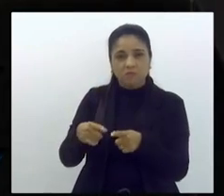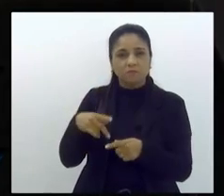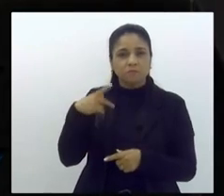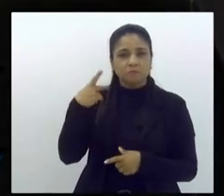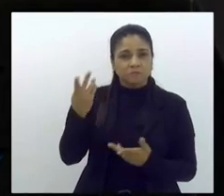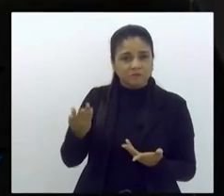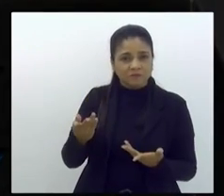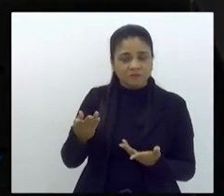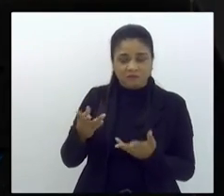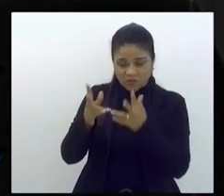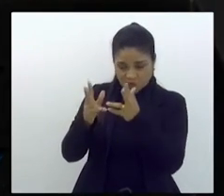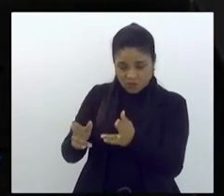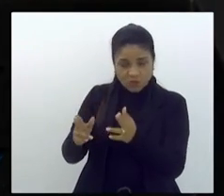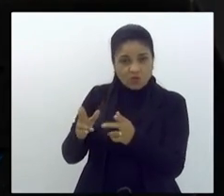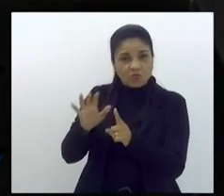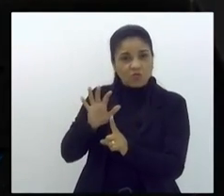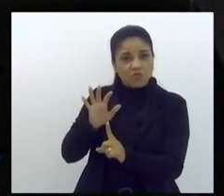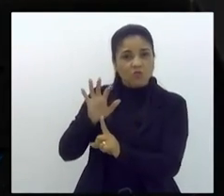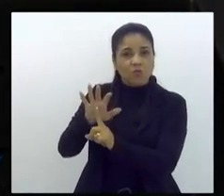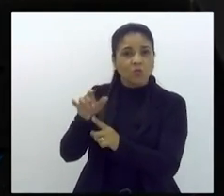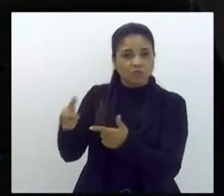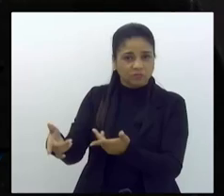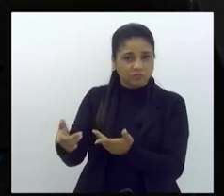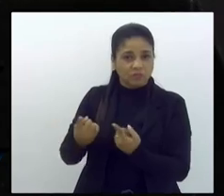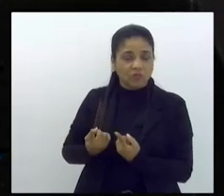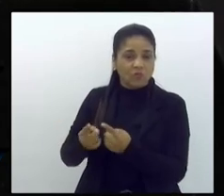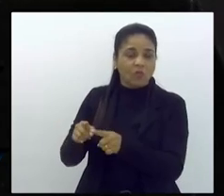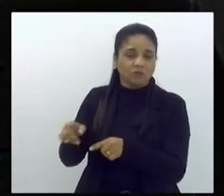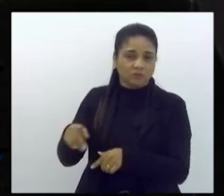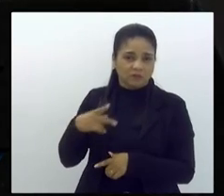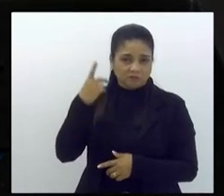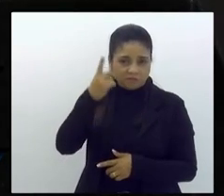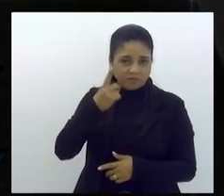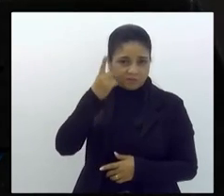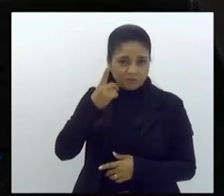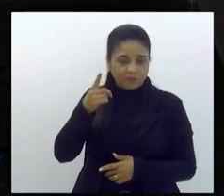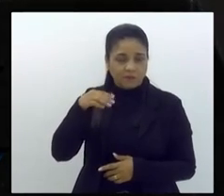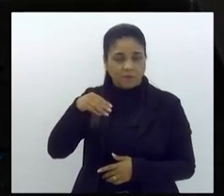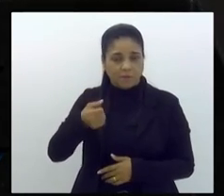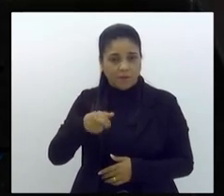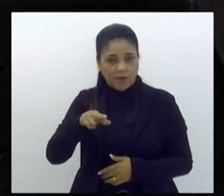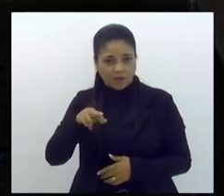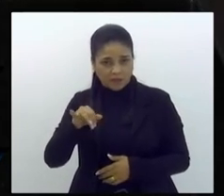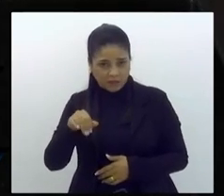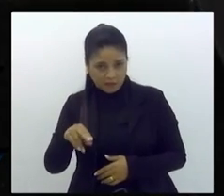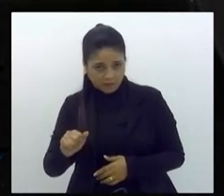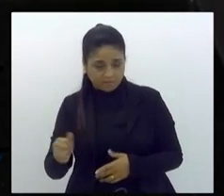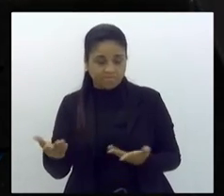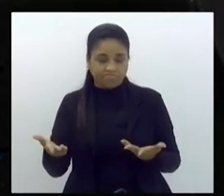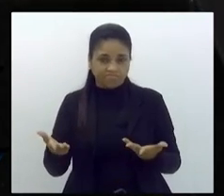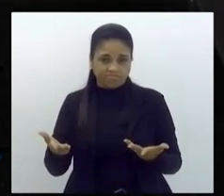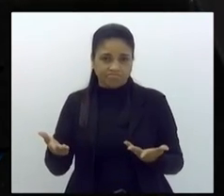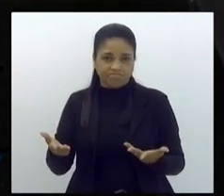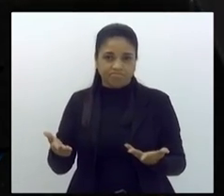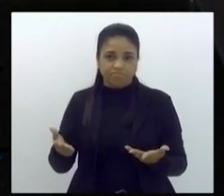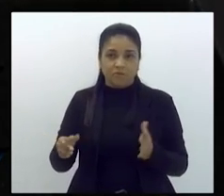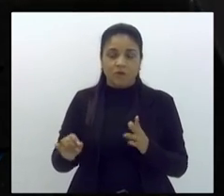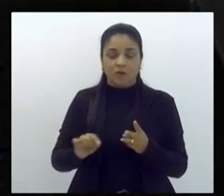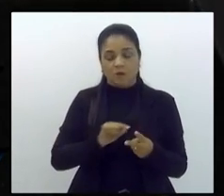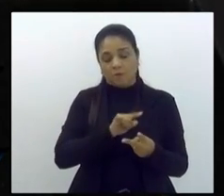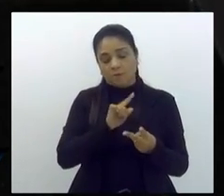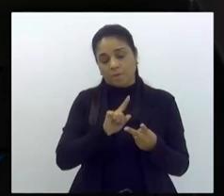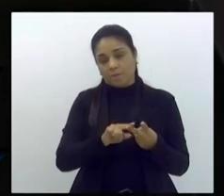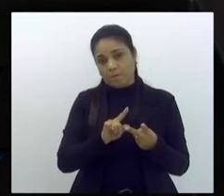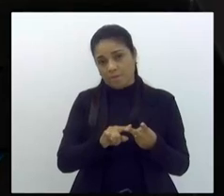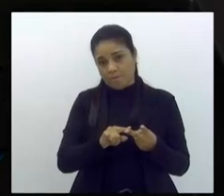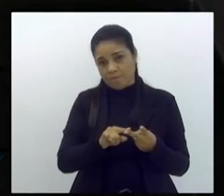do MST flerta com autoritarismo isso é o primeiro aspecto que